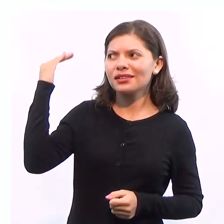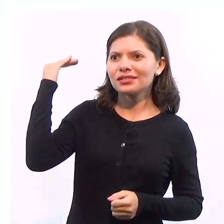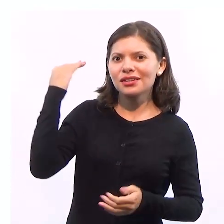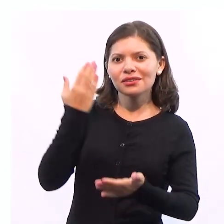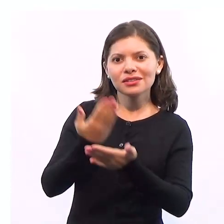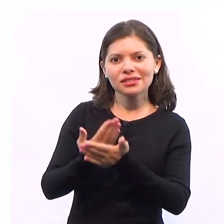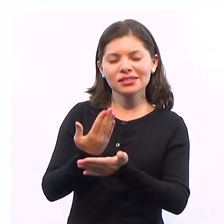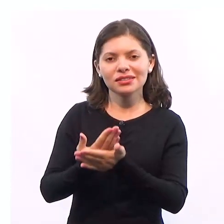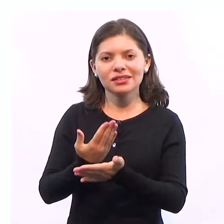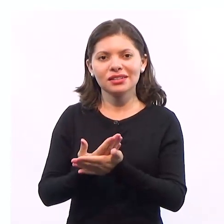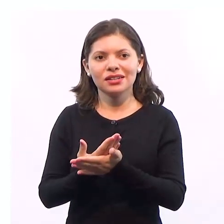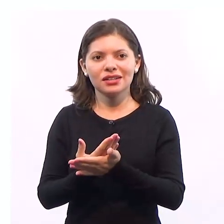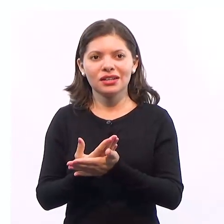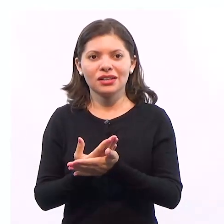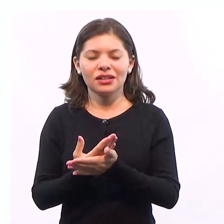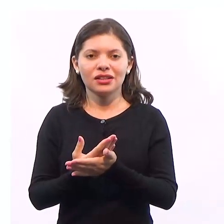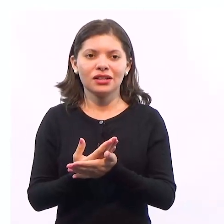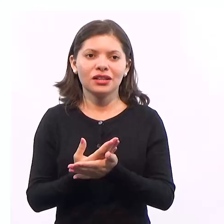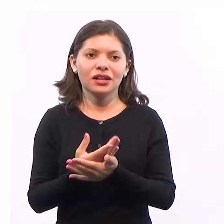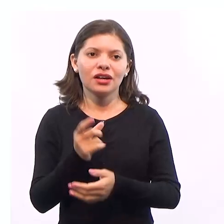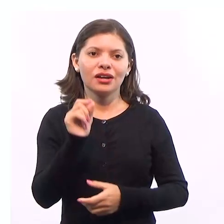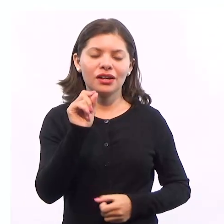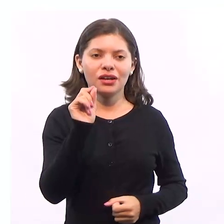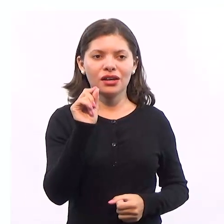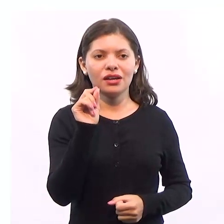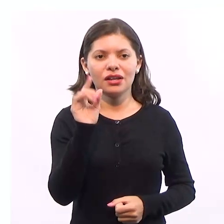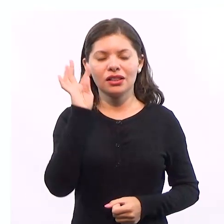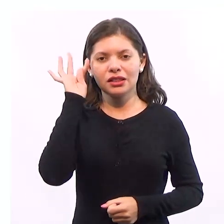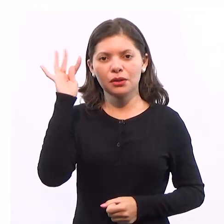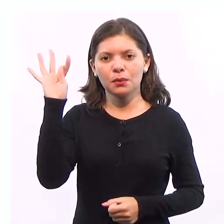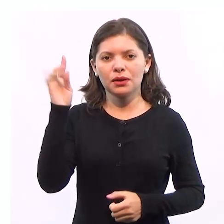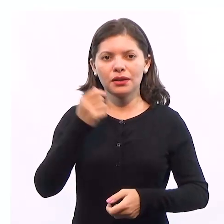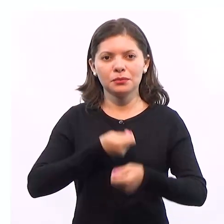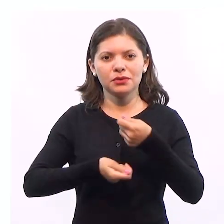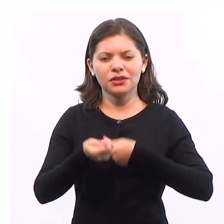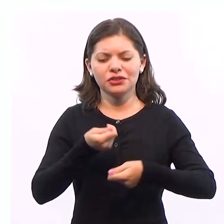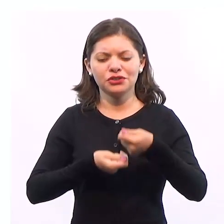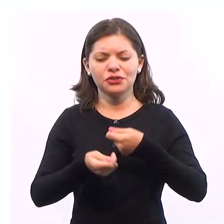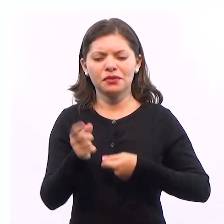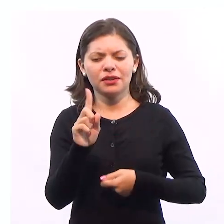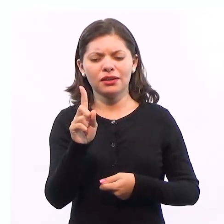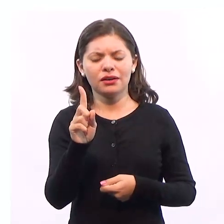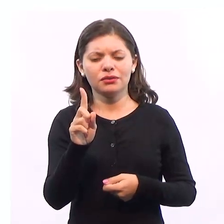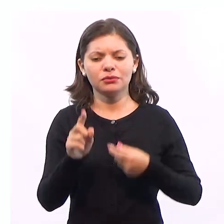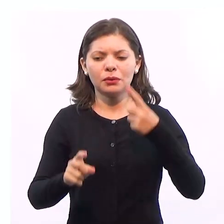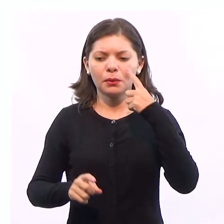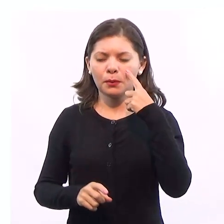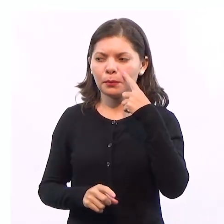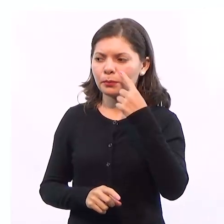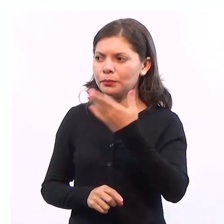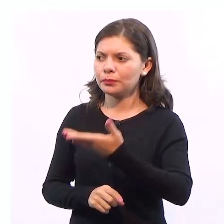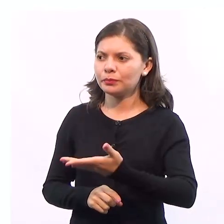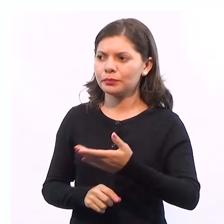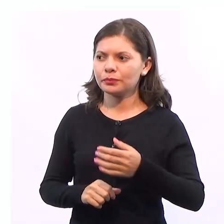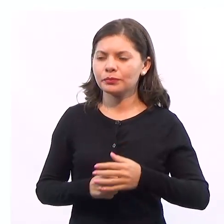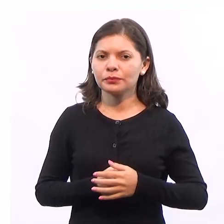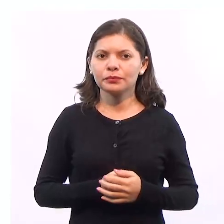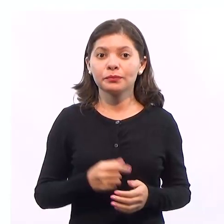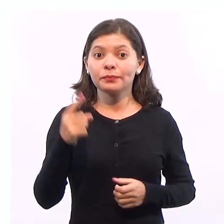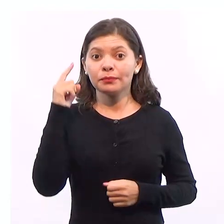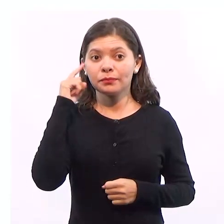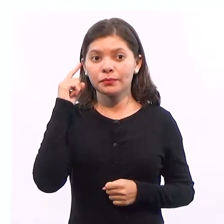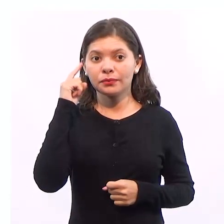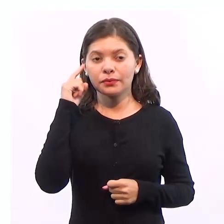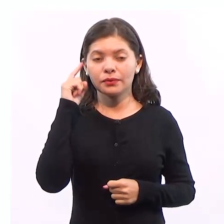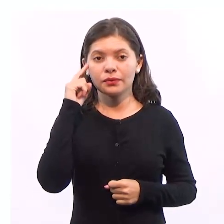nas aulas anteriores. Não se trata explicitamente de uma teoria administrativa, olha só, grava bem isso